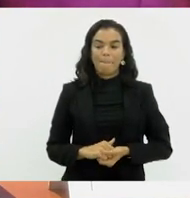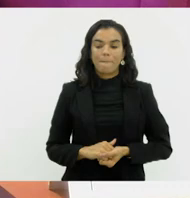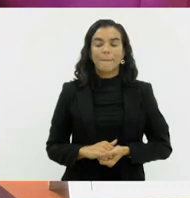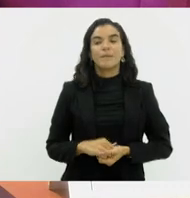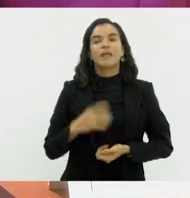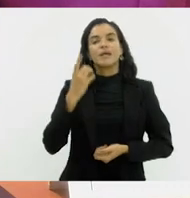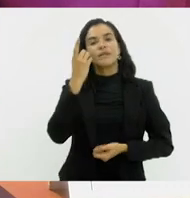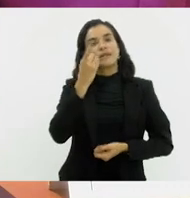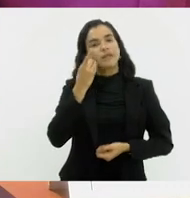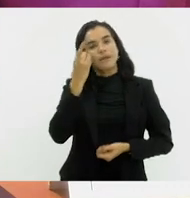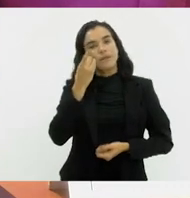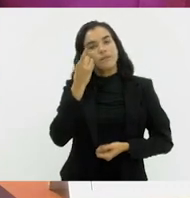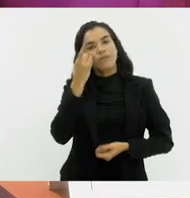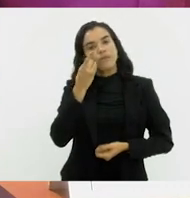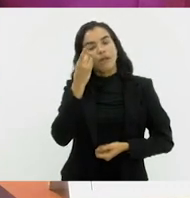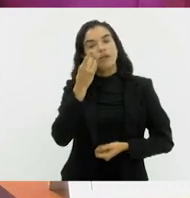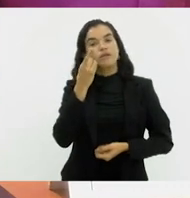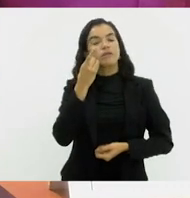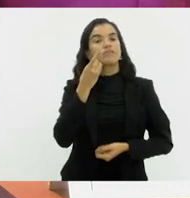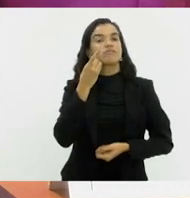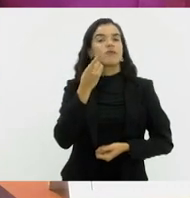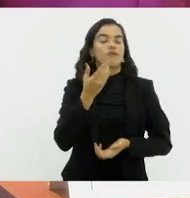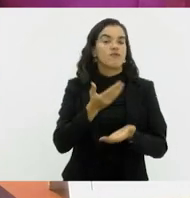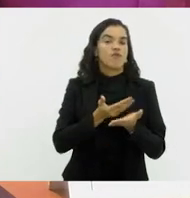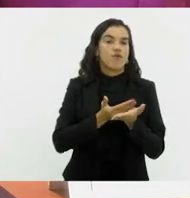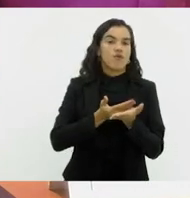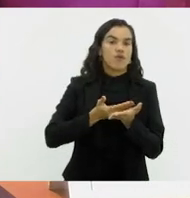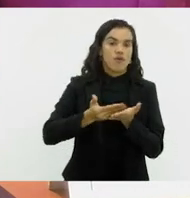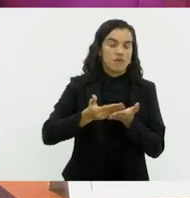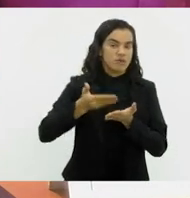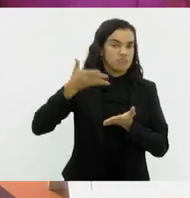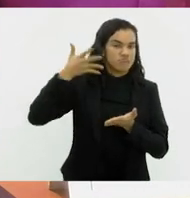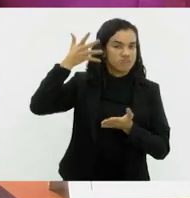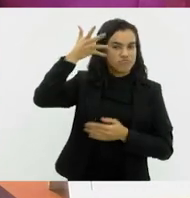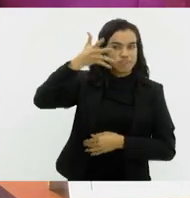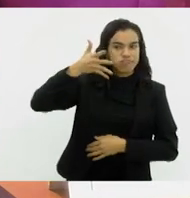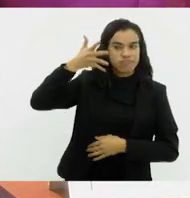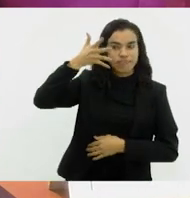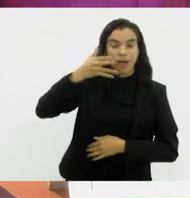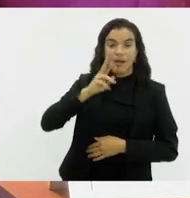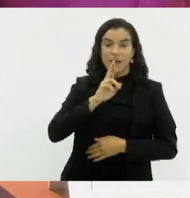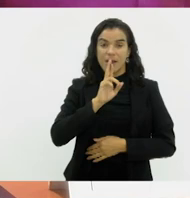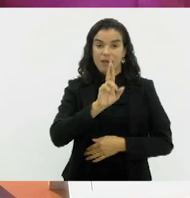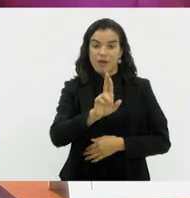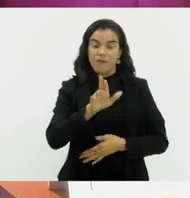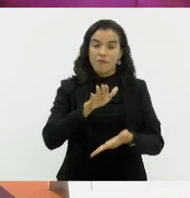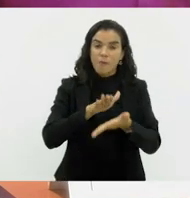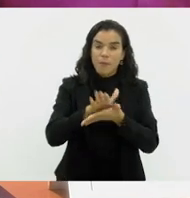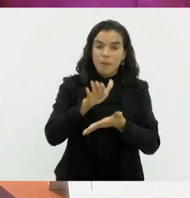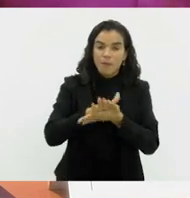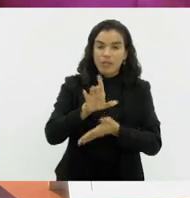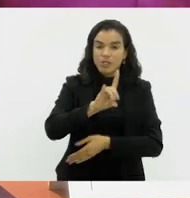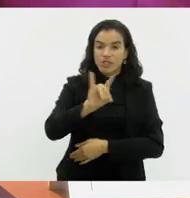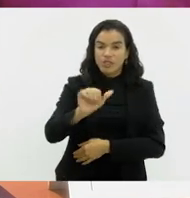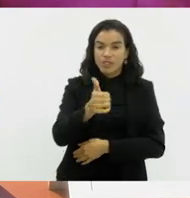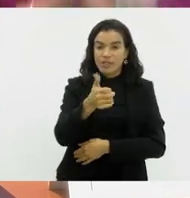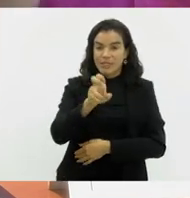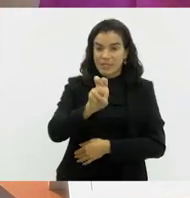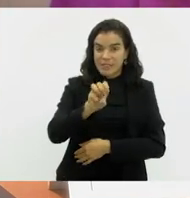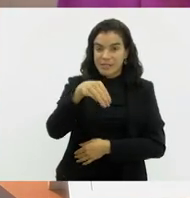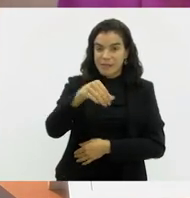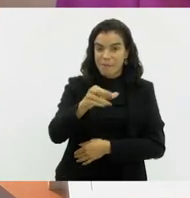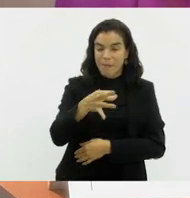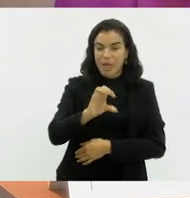Deputado, eu vou começar só pelo segundo ponto, que é mais fácil para responder, que foi publicado no dia 15/3, a